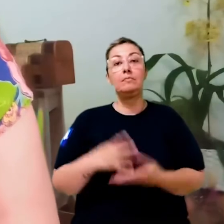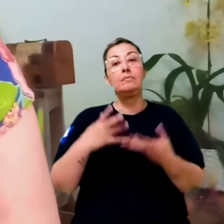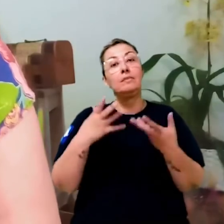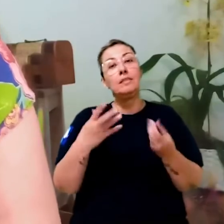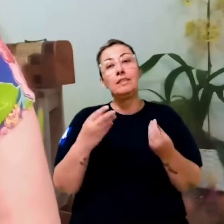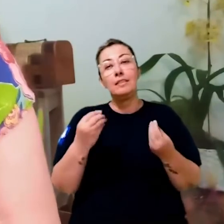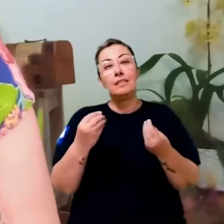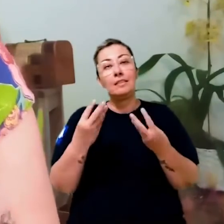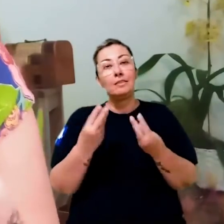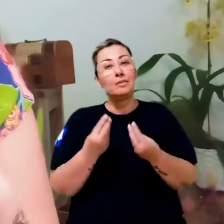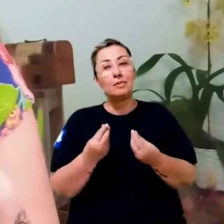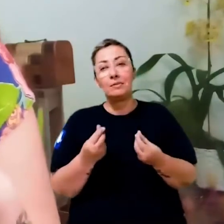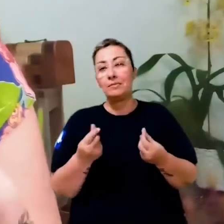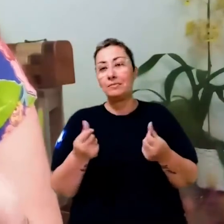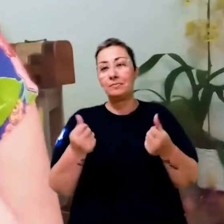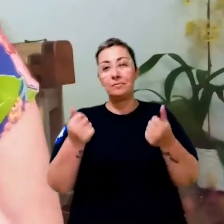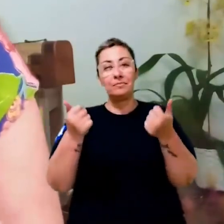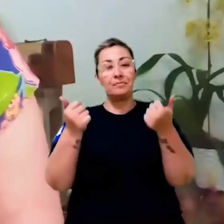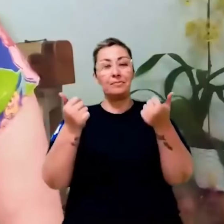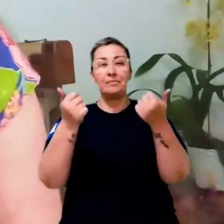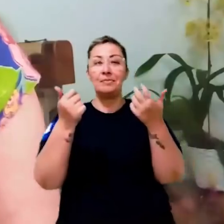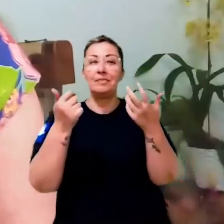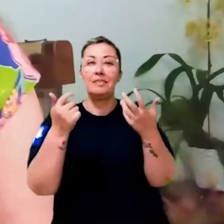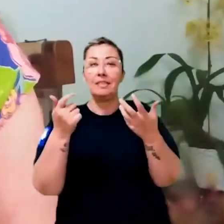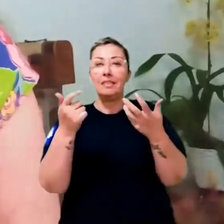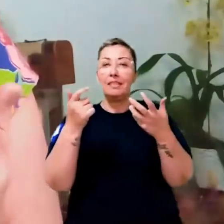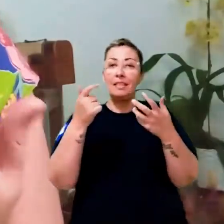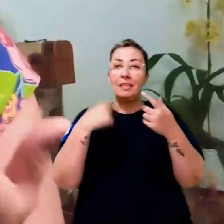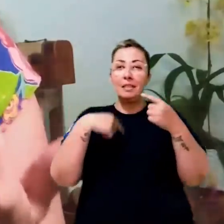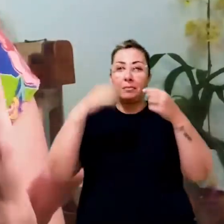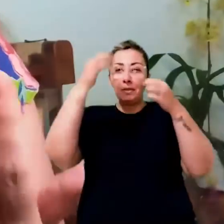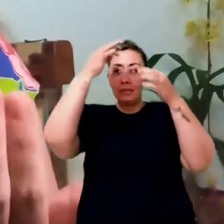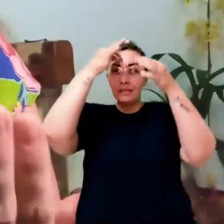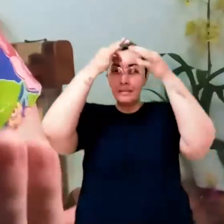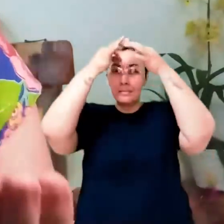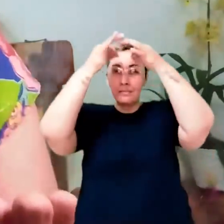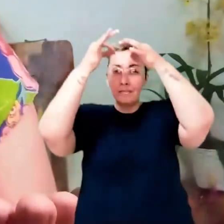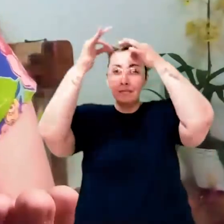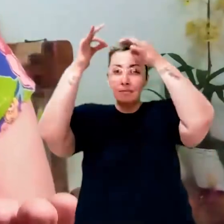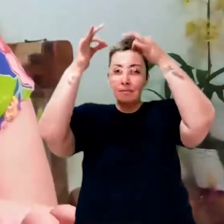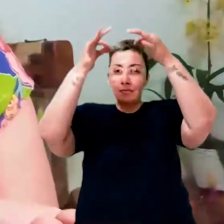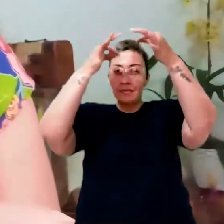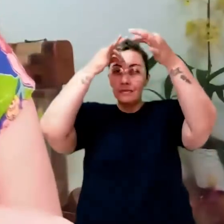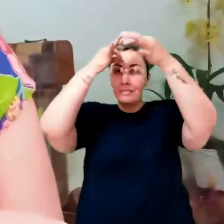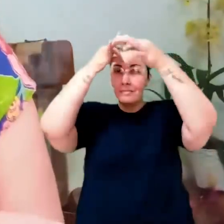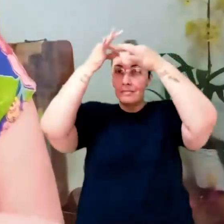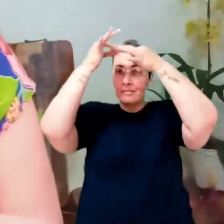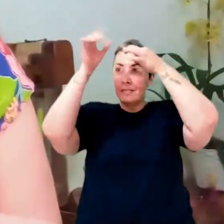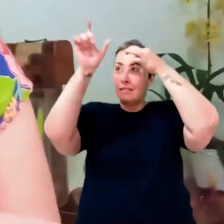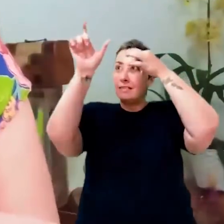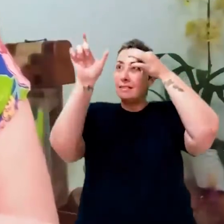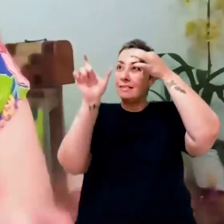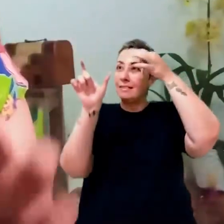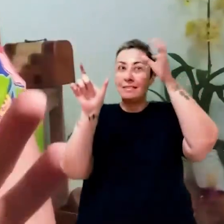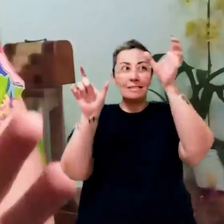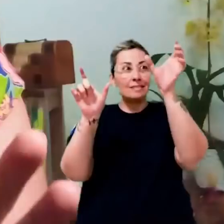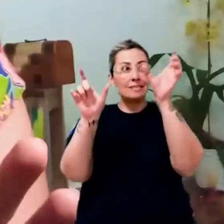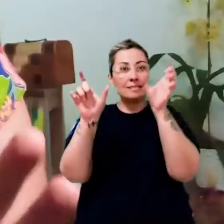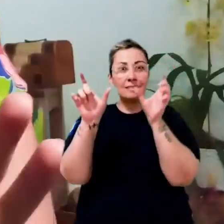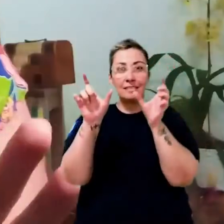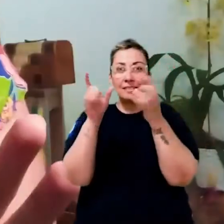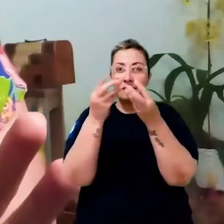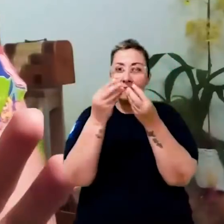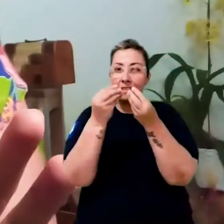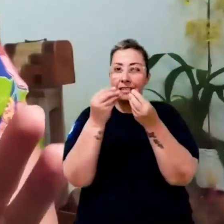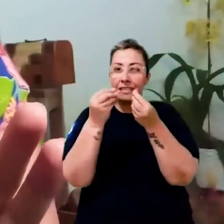com delicadeza. Abrir as gavetas que guardam as palavras de seda.